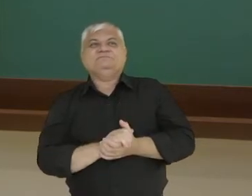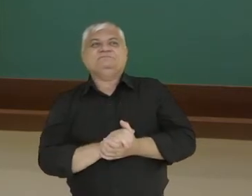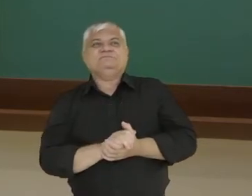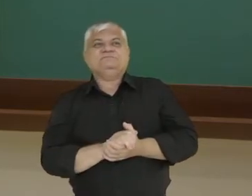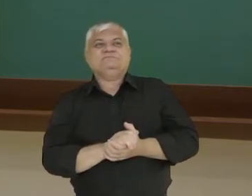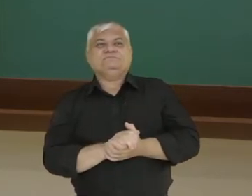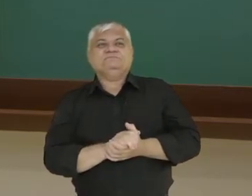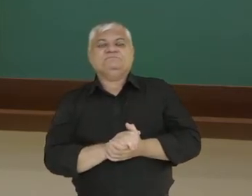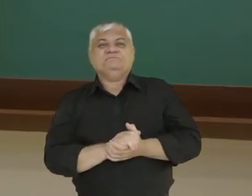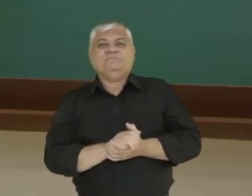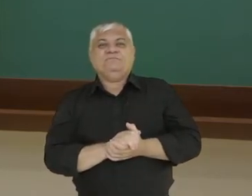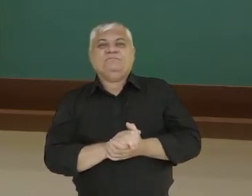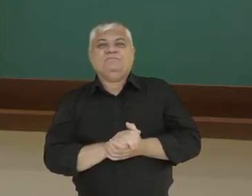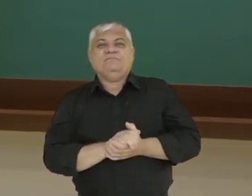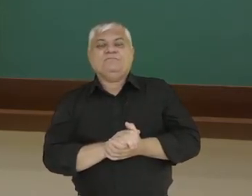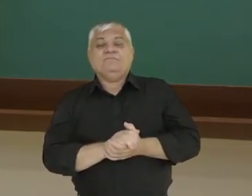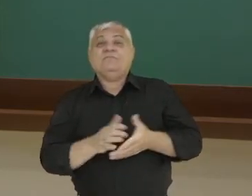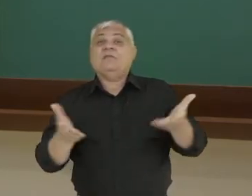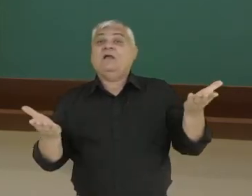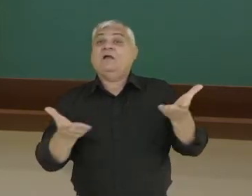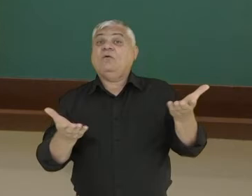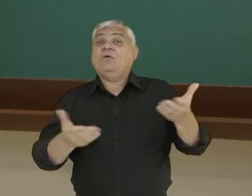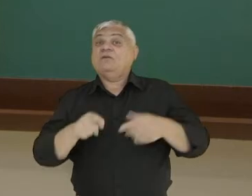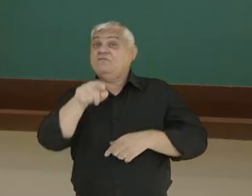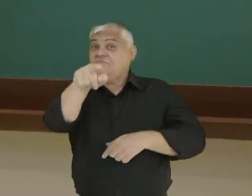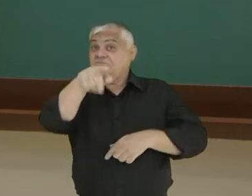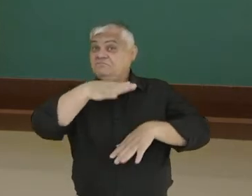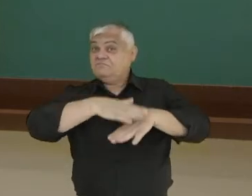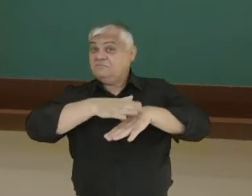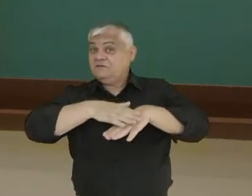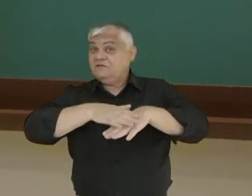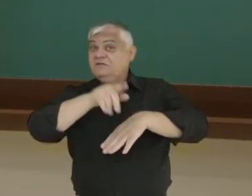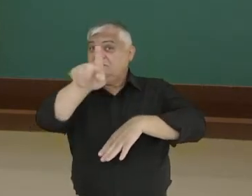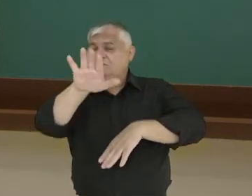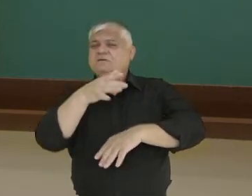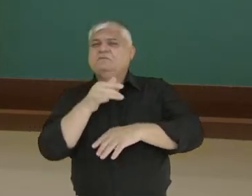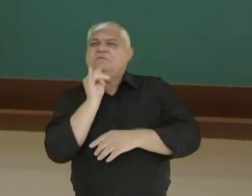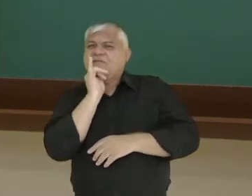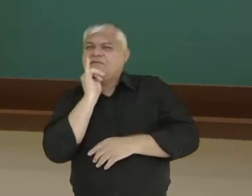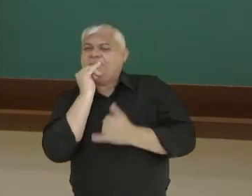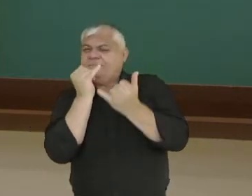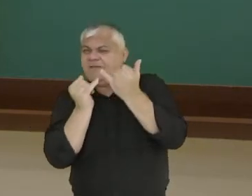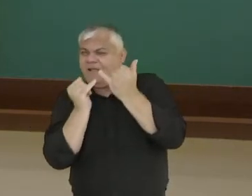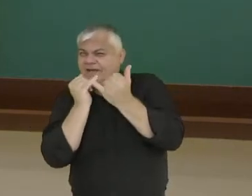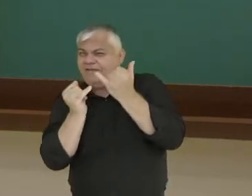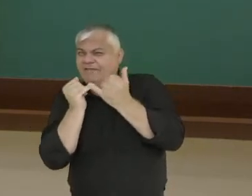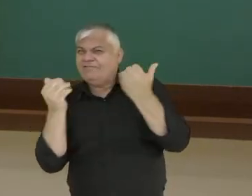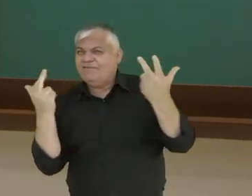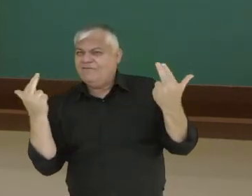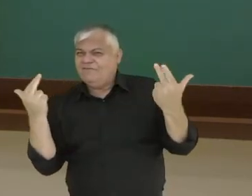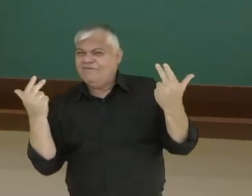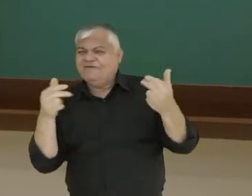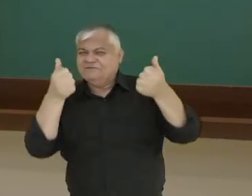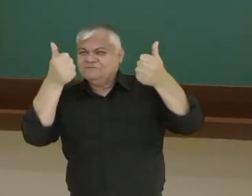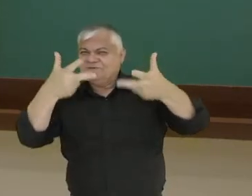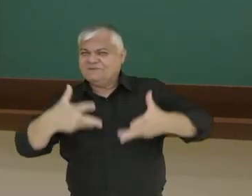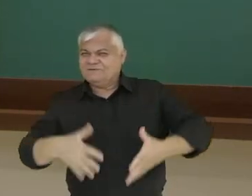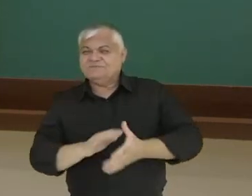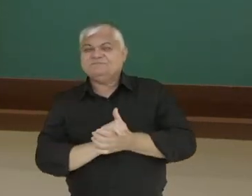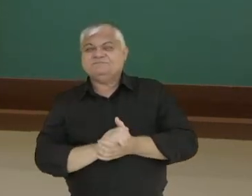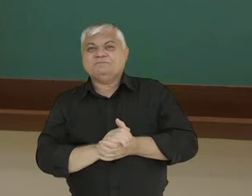solução. E agora com vocês, um exemplo muito parecido com o que eu acabei de resolver. O pH de